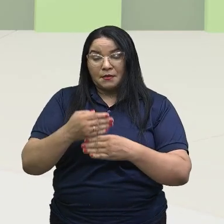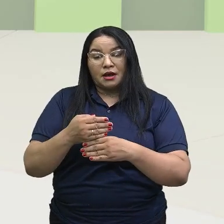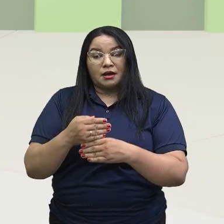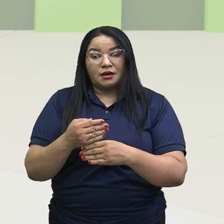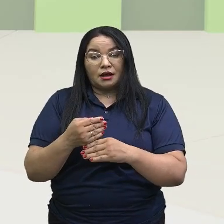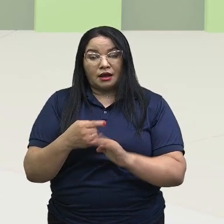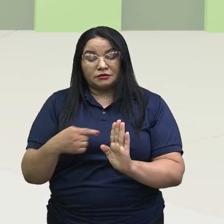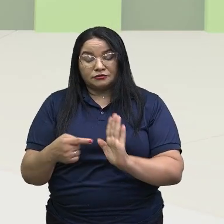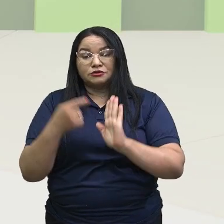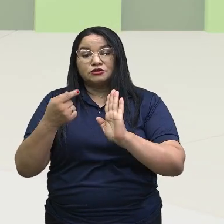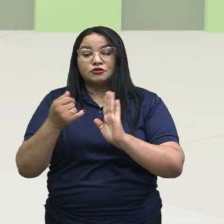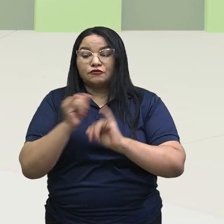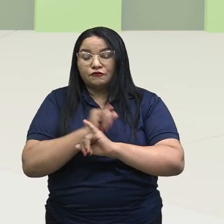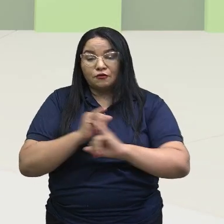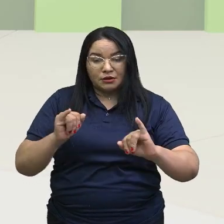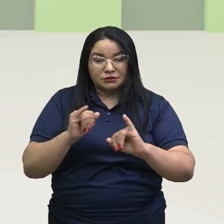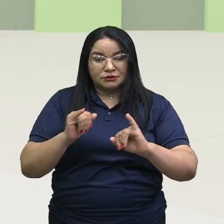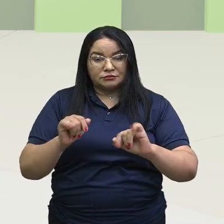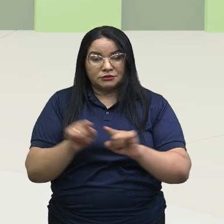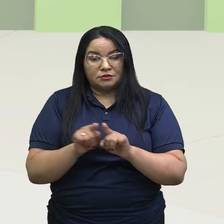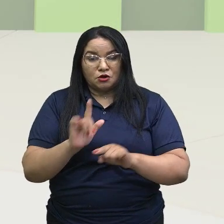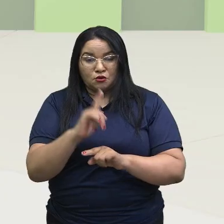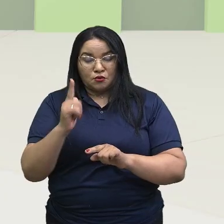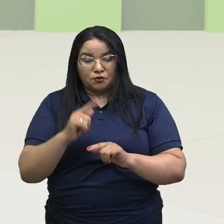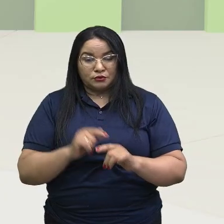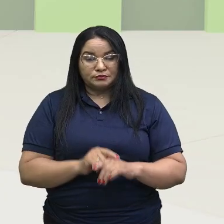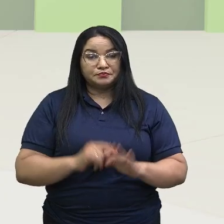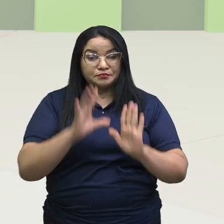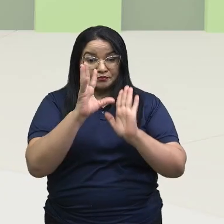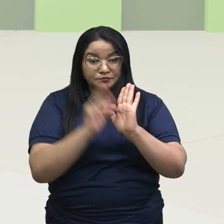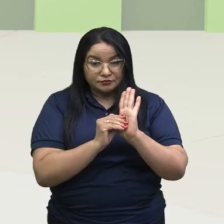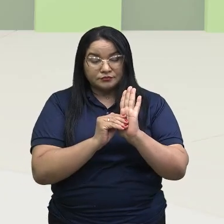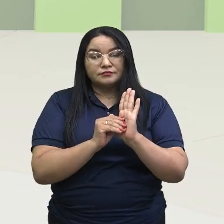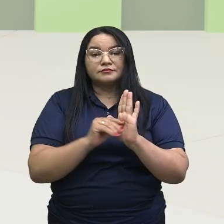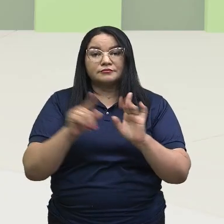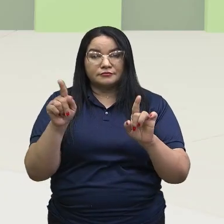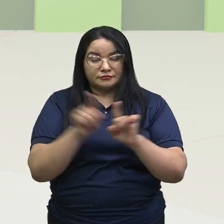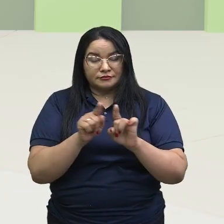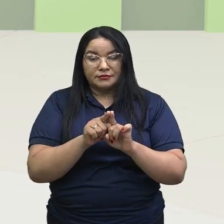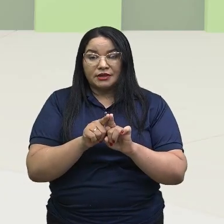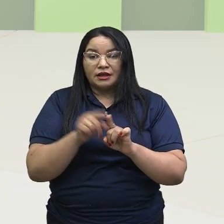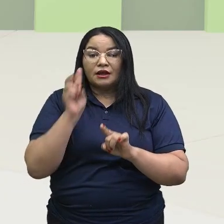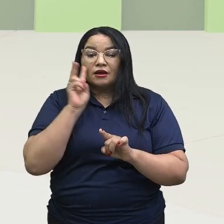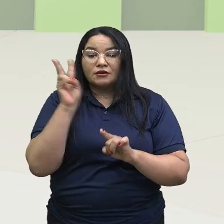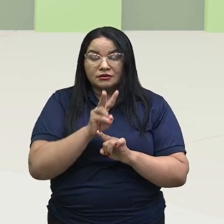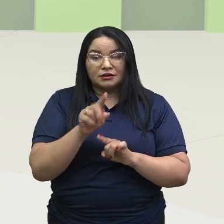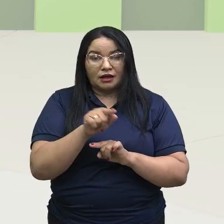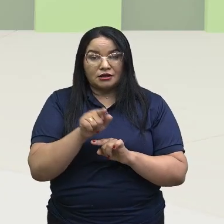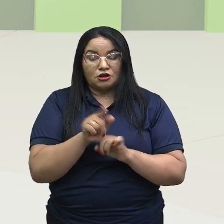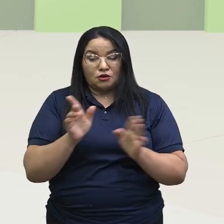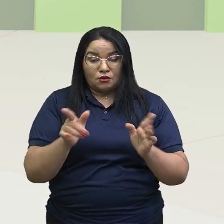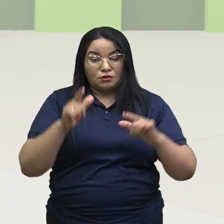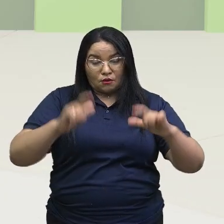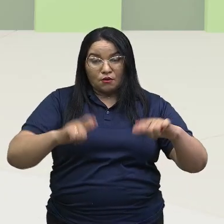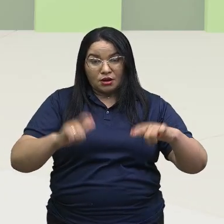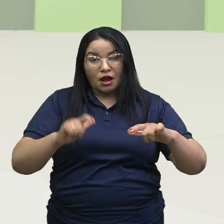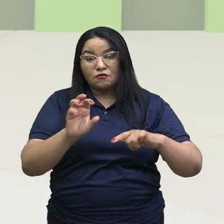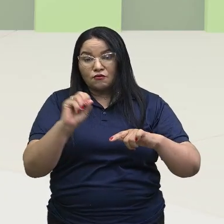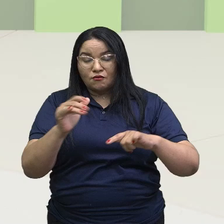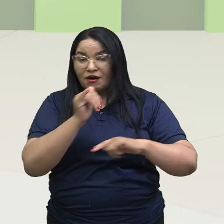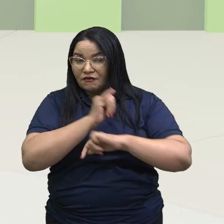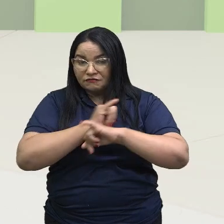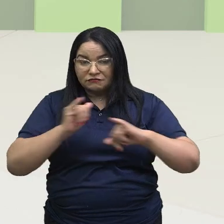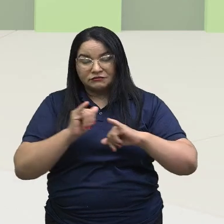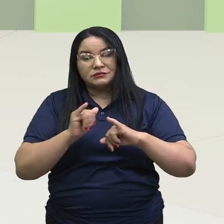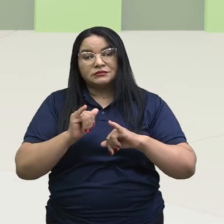ali, trazer alguma informação, a sinalização, tanto ali para separar um local ou para avisar de